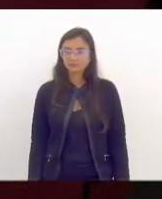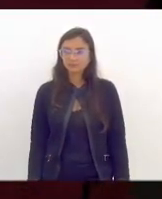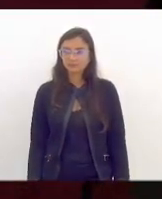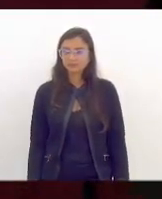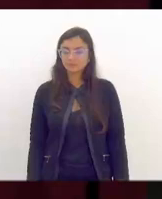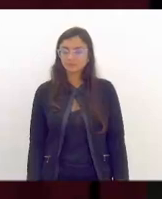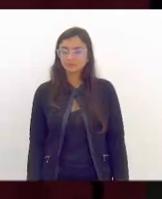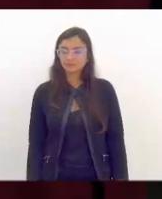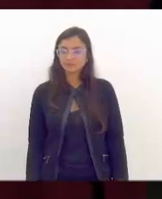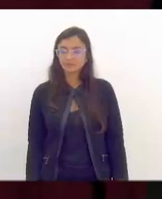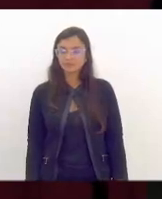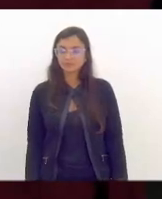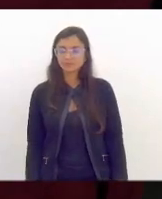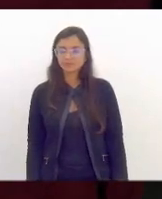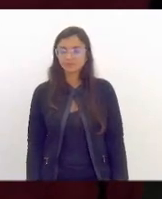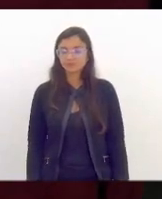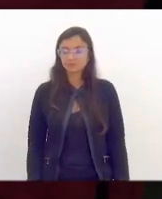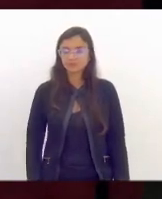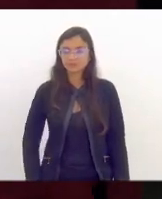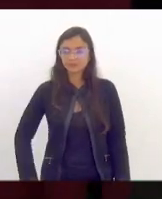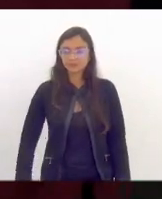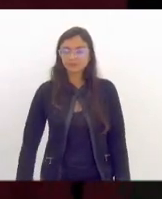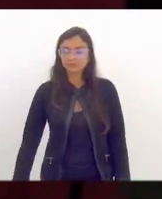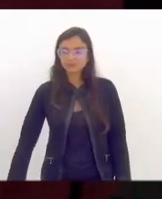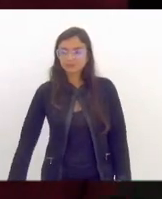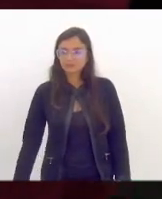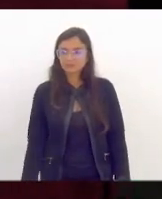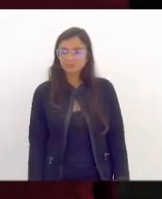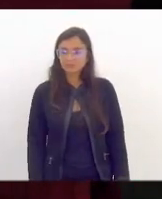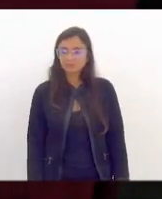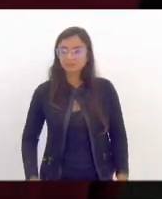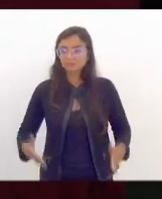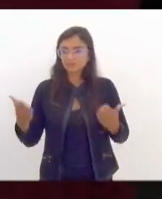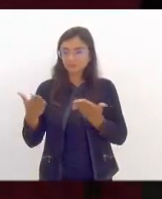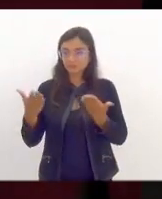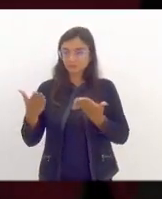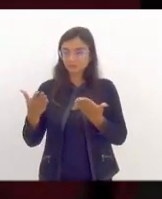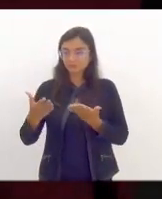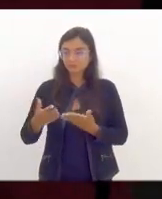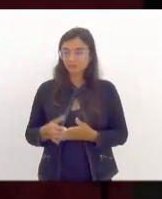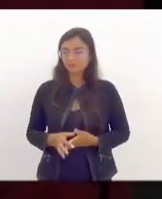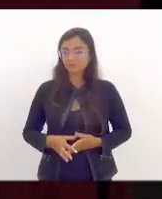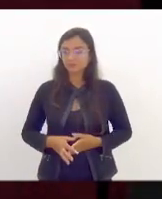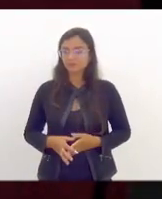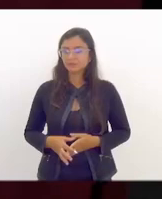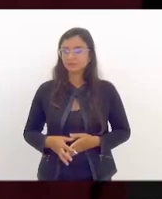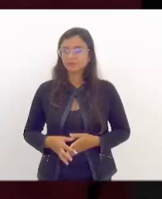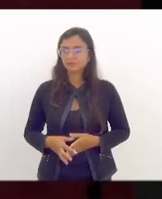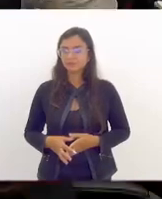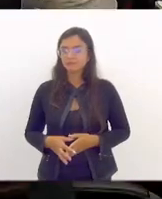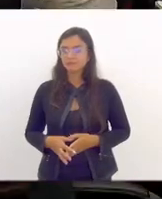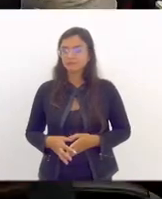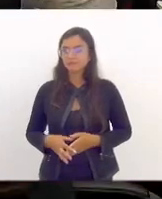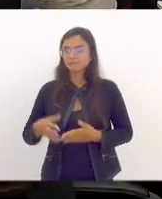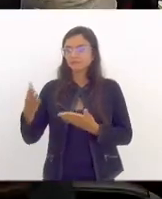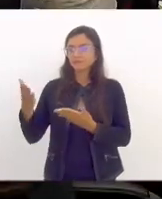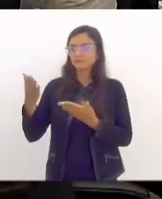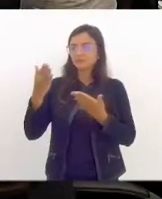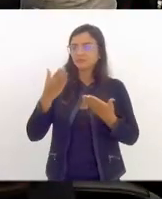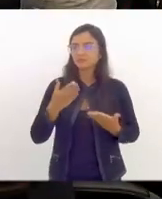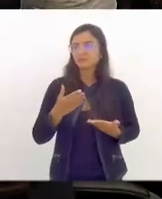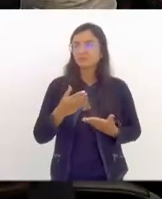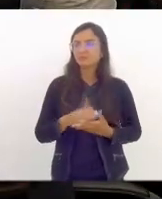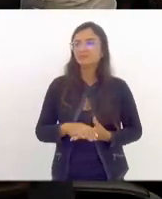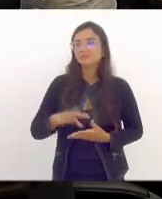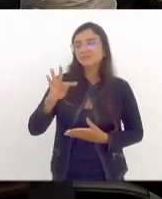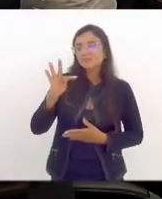enquanto rola mais fotos a próxima homenageada de hoje só tem sobrenome chique rapaz olha se eu tiver falando errado me corrija